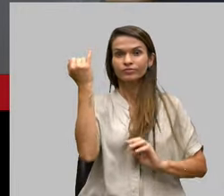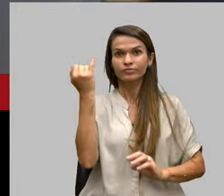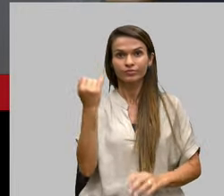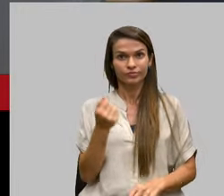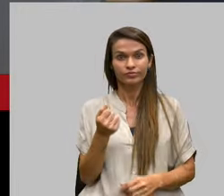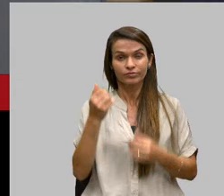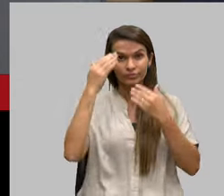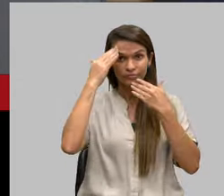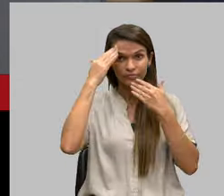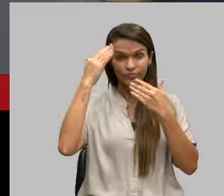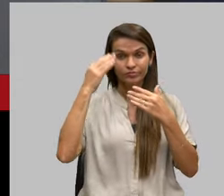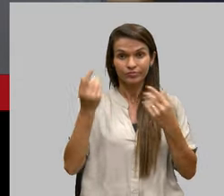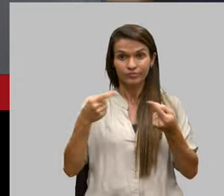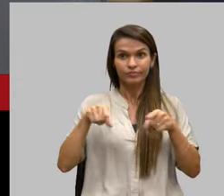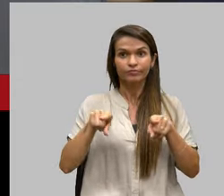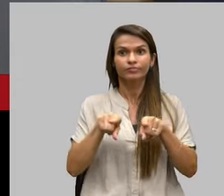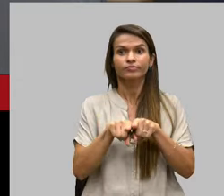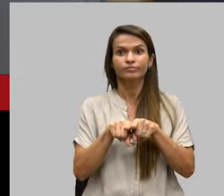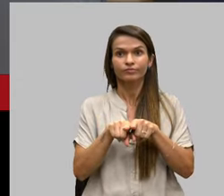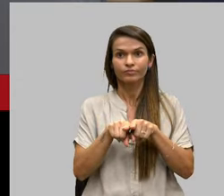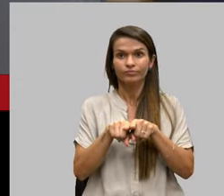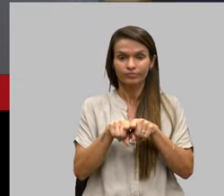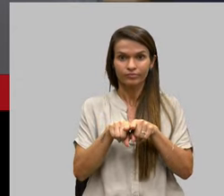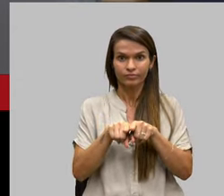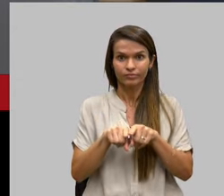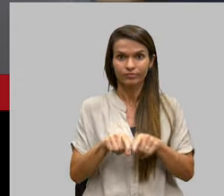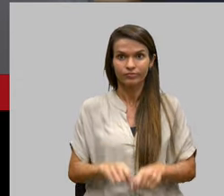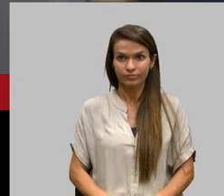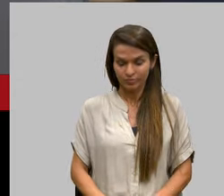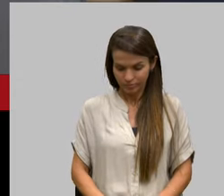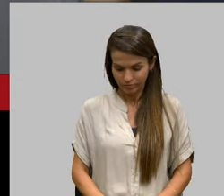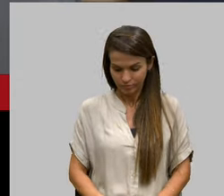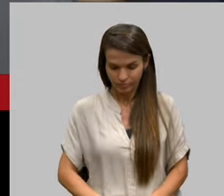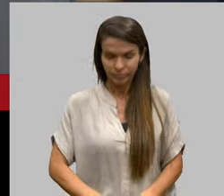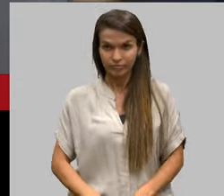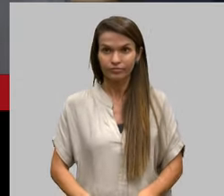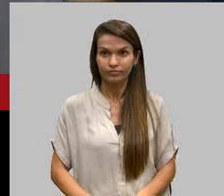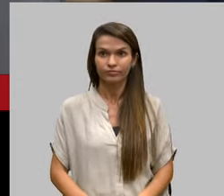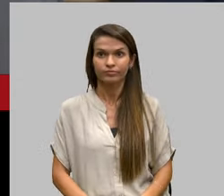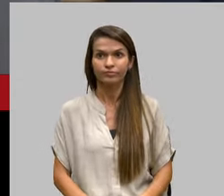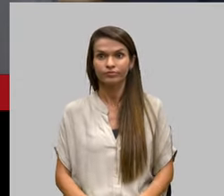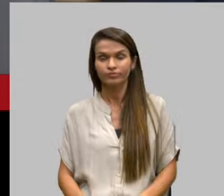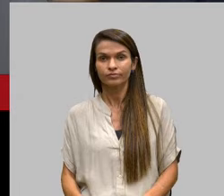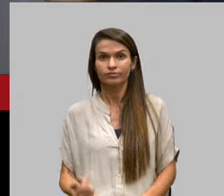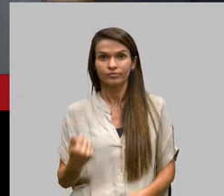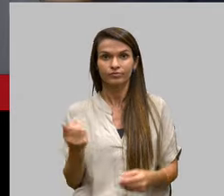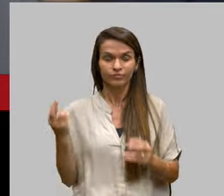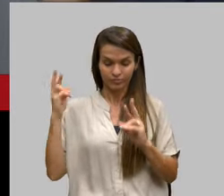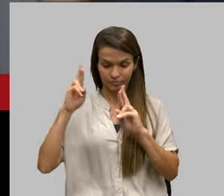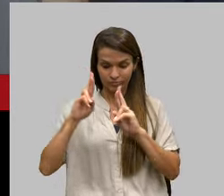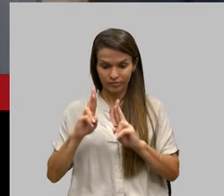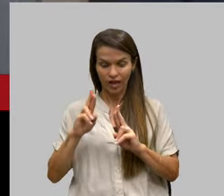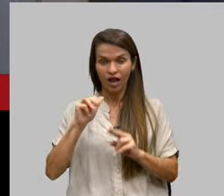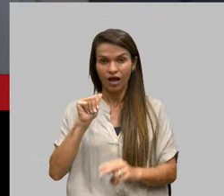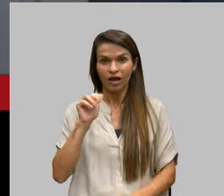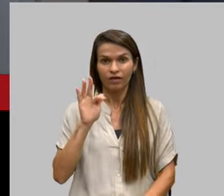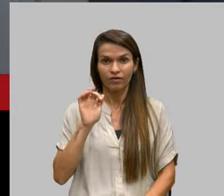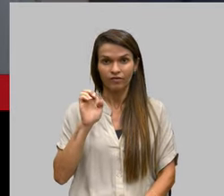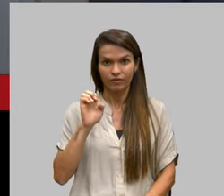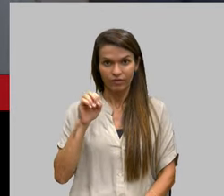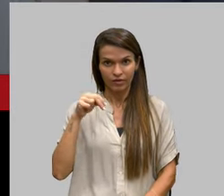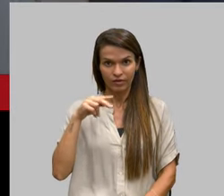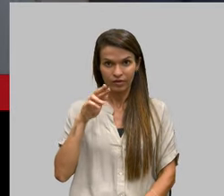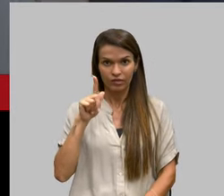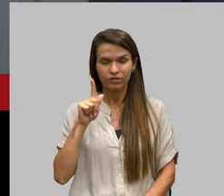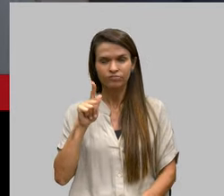Obrigada pela parceria e aqui como representando a Feng a gente traz a